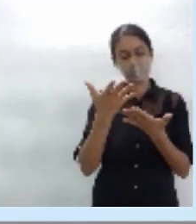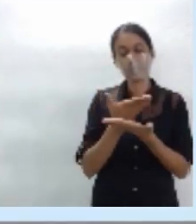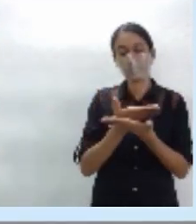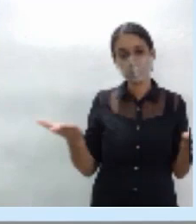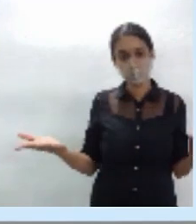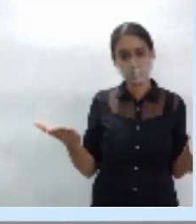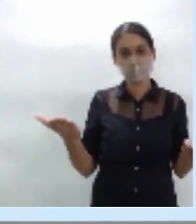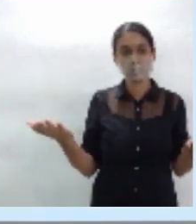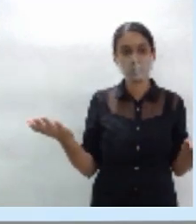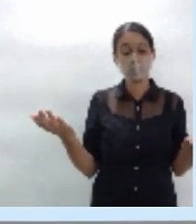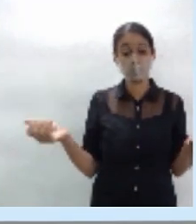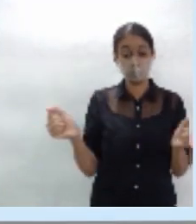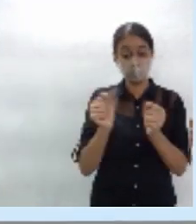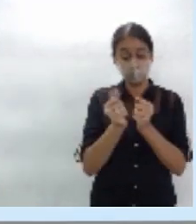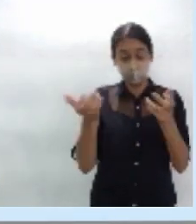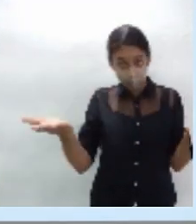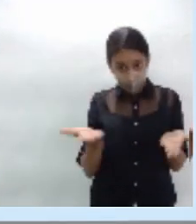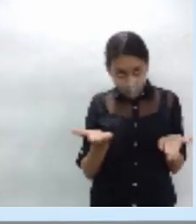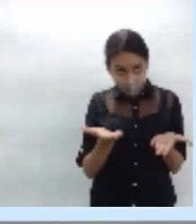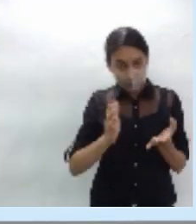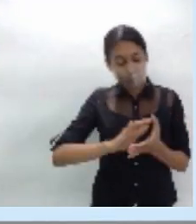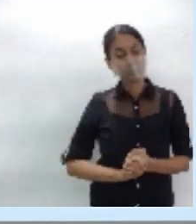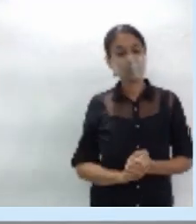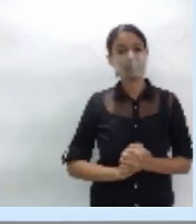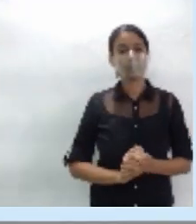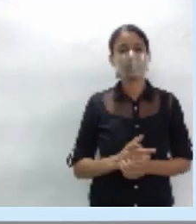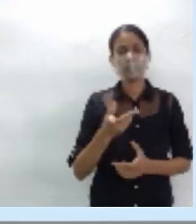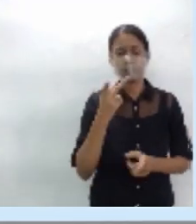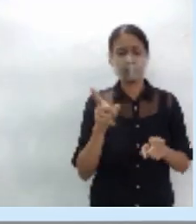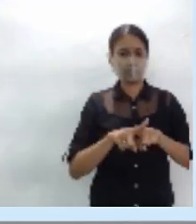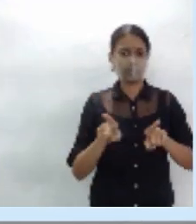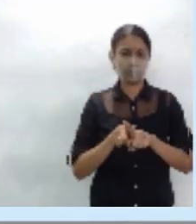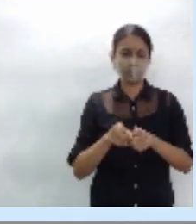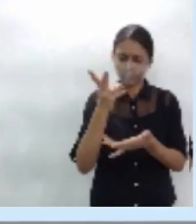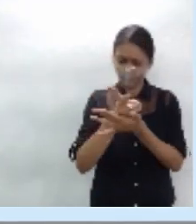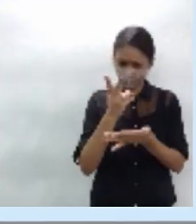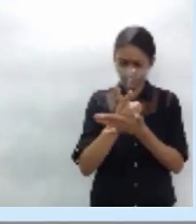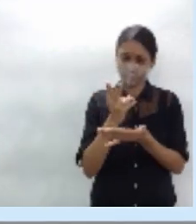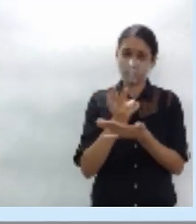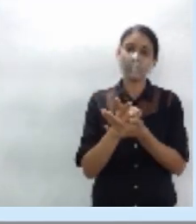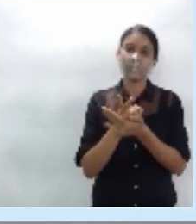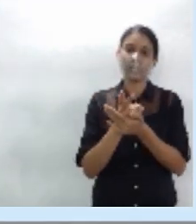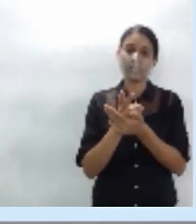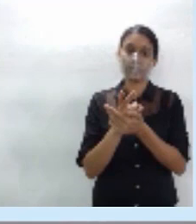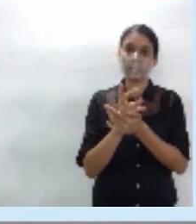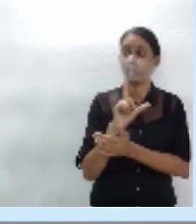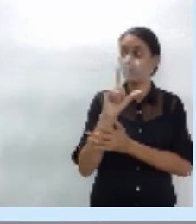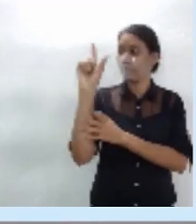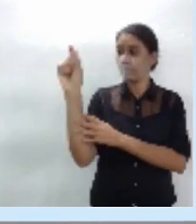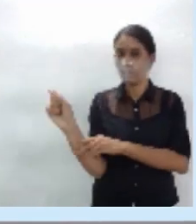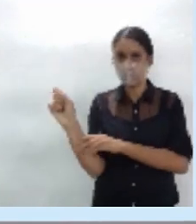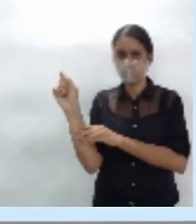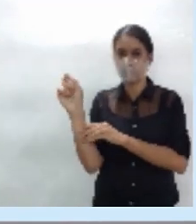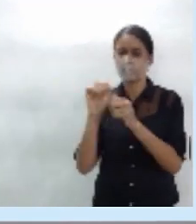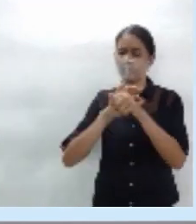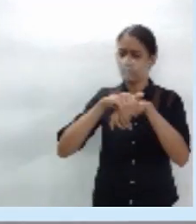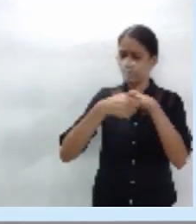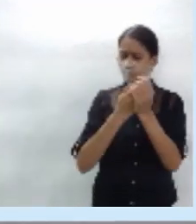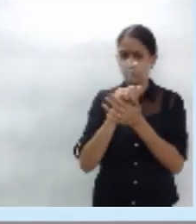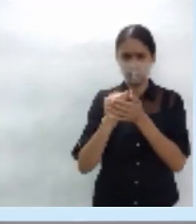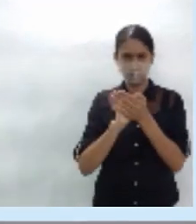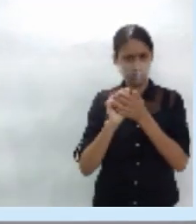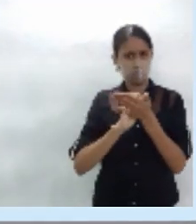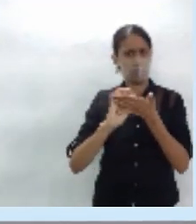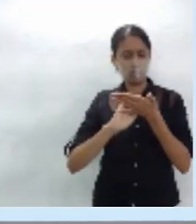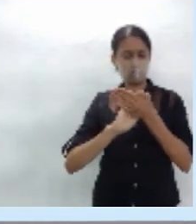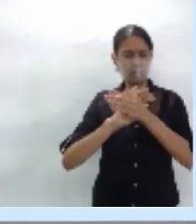aula maravilhosa e dizer que sempre que sair, lave as mãos, higienize sua mão com